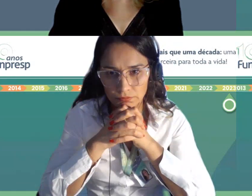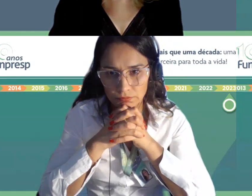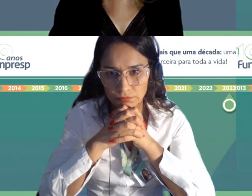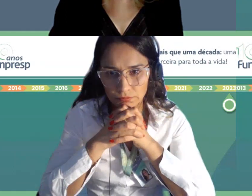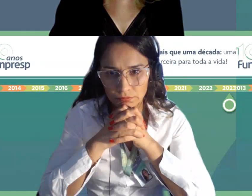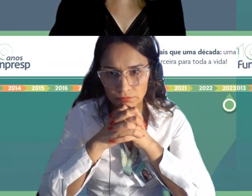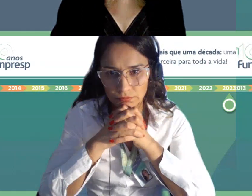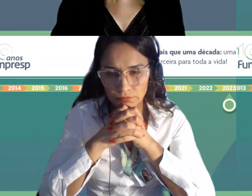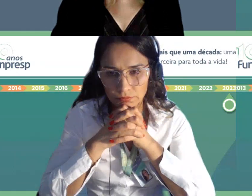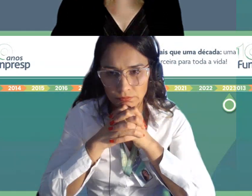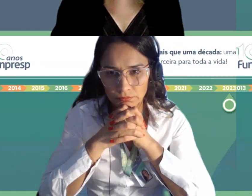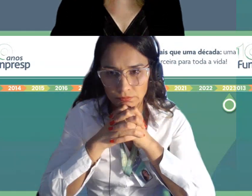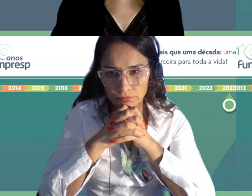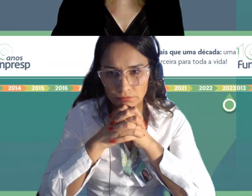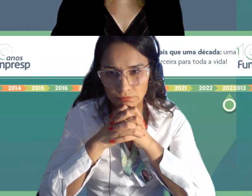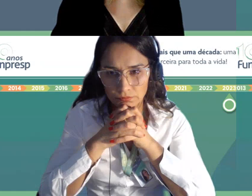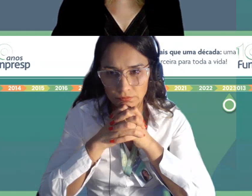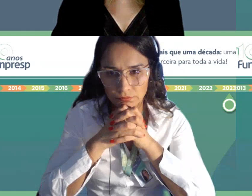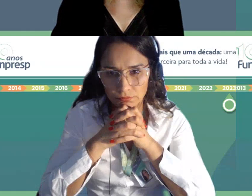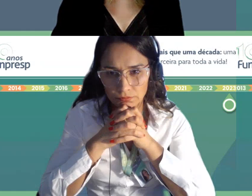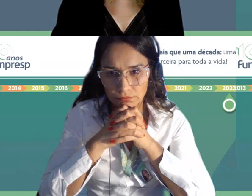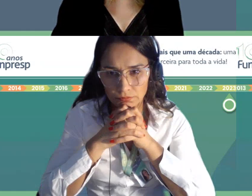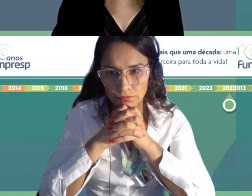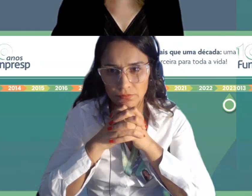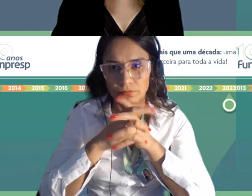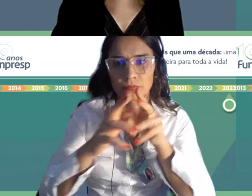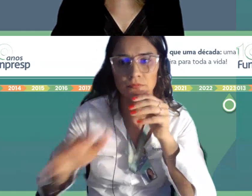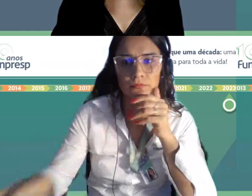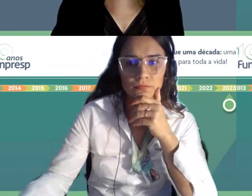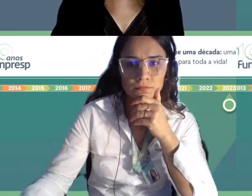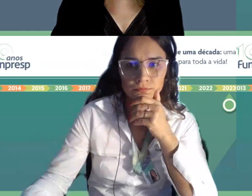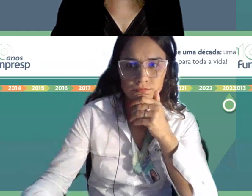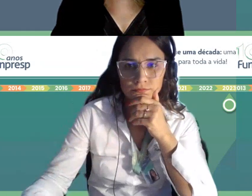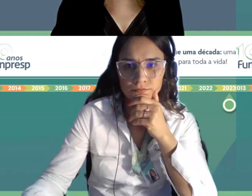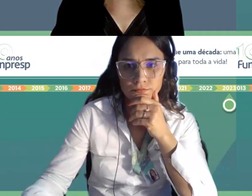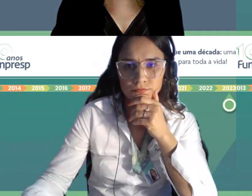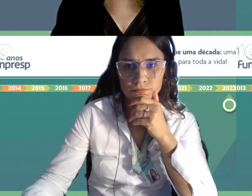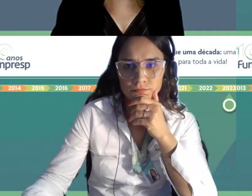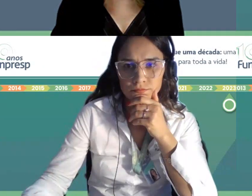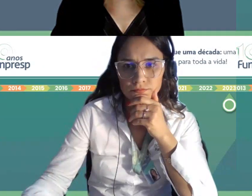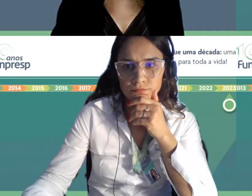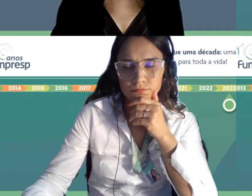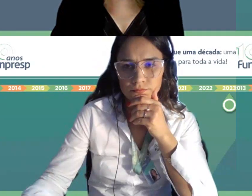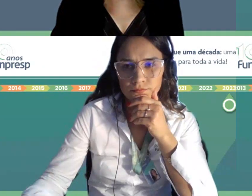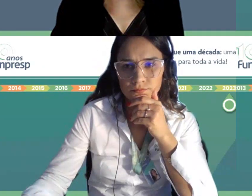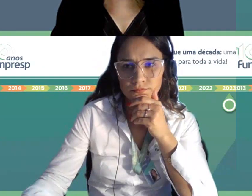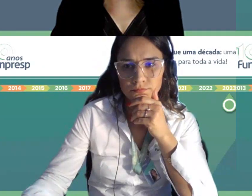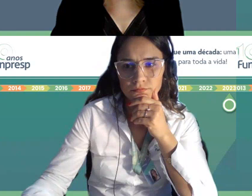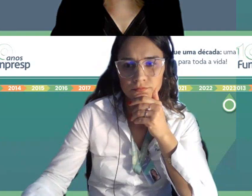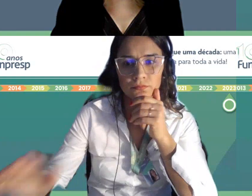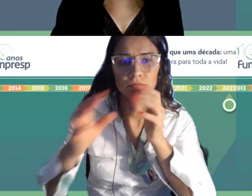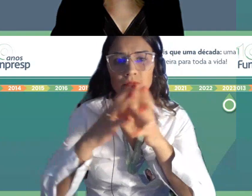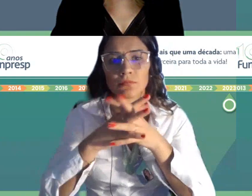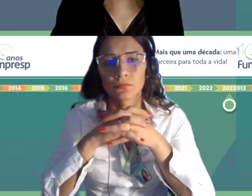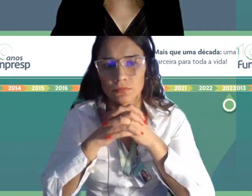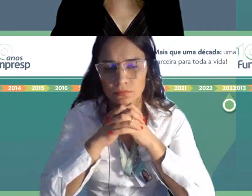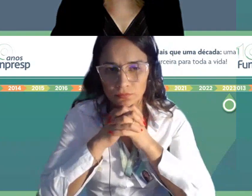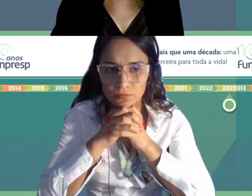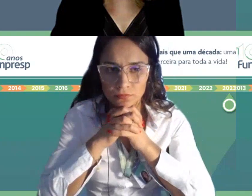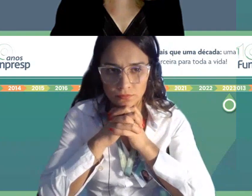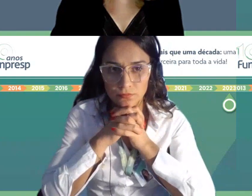Não. Não? Então, hoje você só adere como ativo alternativo. Ou seja, eu sigo pagando o